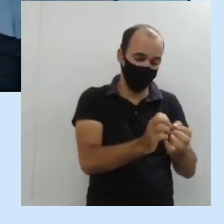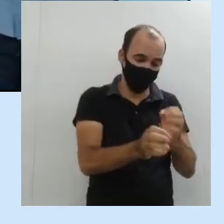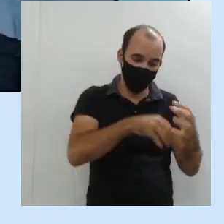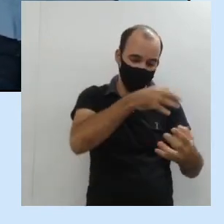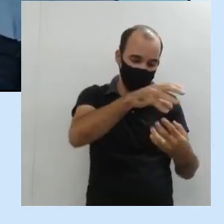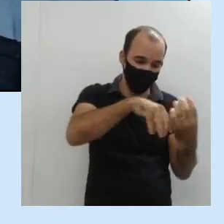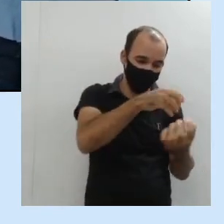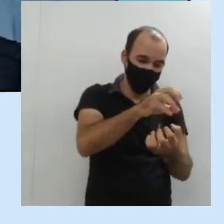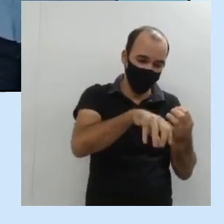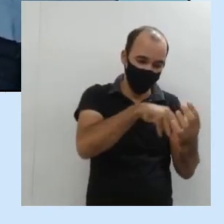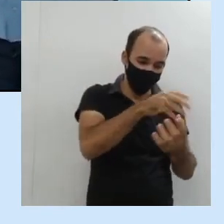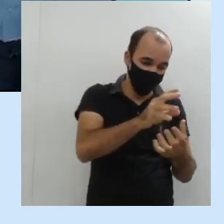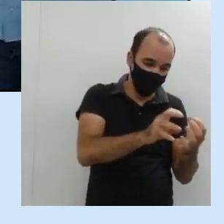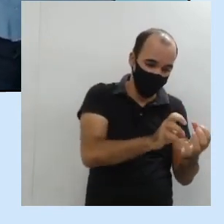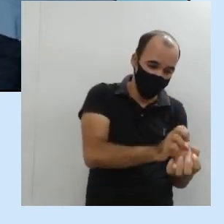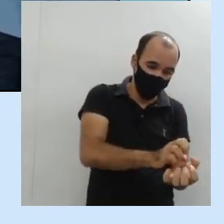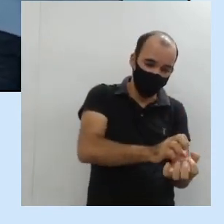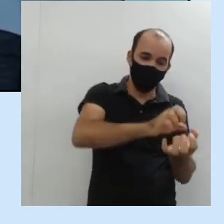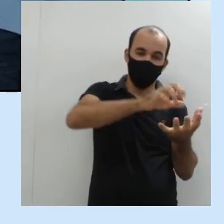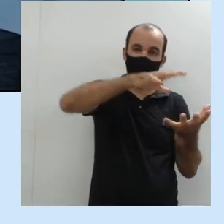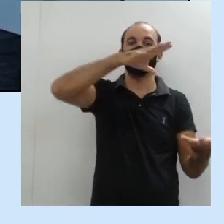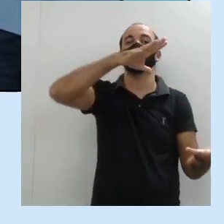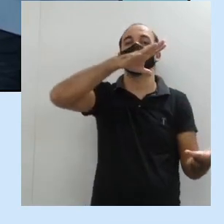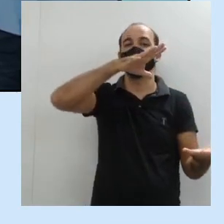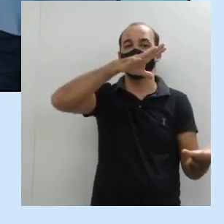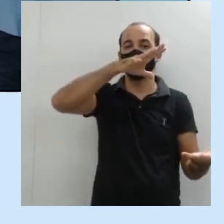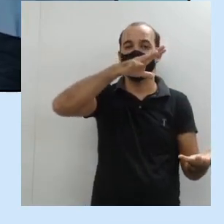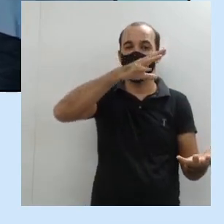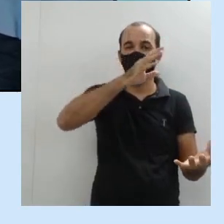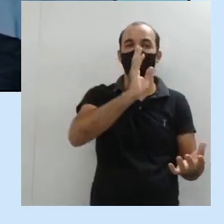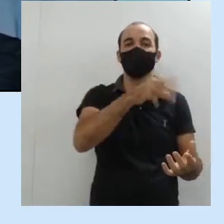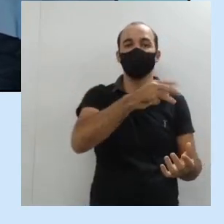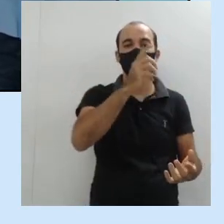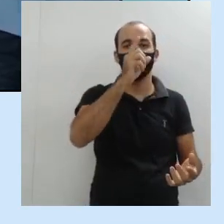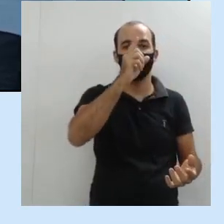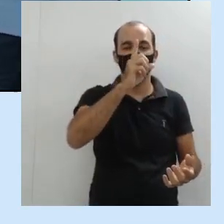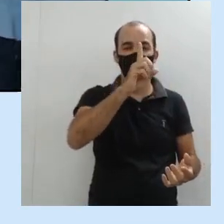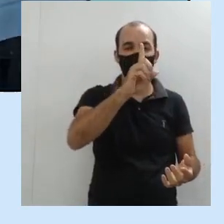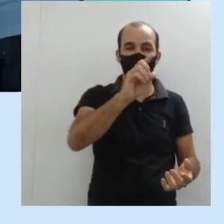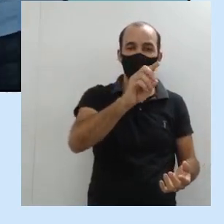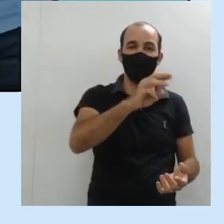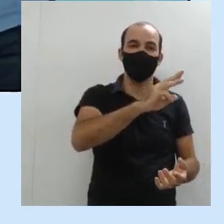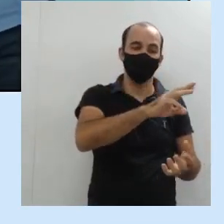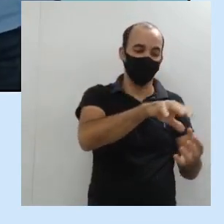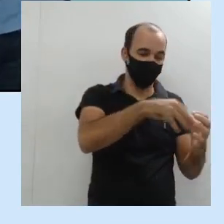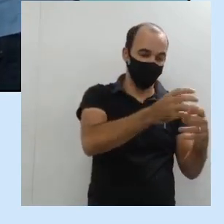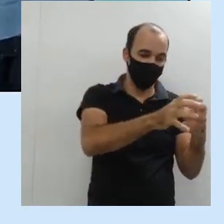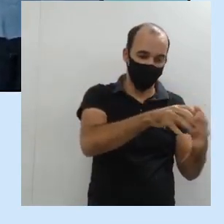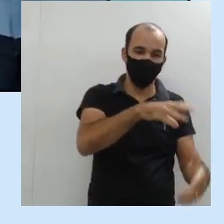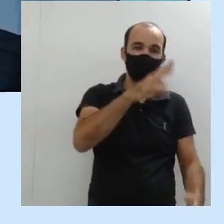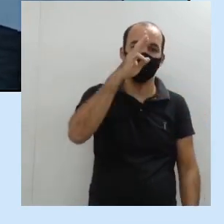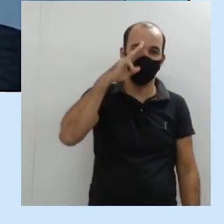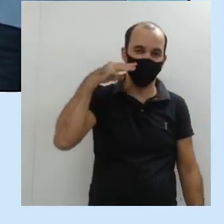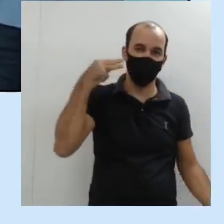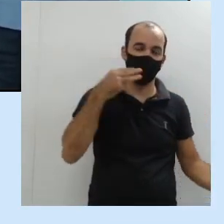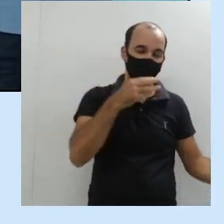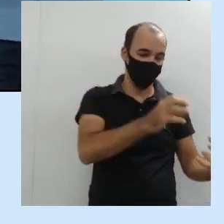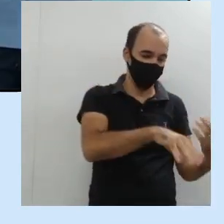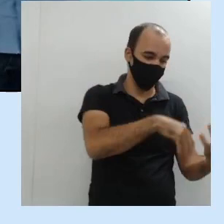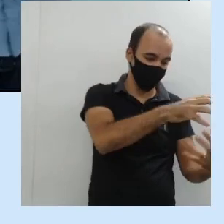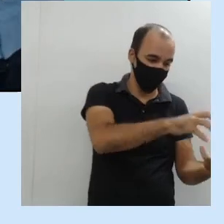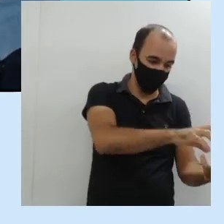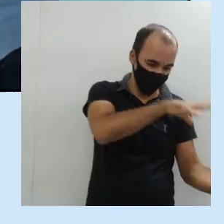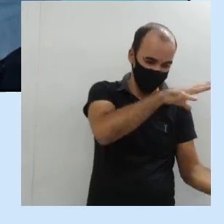do evolucionismo, né, desenvolvido ali pelo Charles Darwin. Já tem pessoas, por questões religiosas, vão